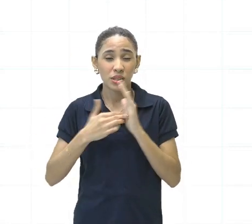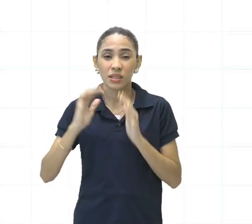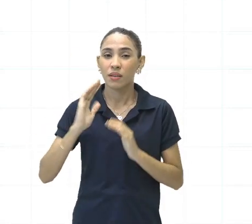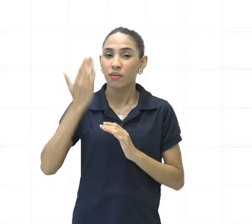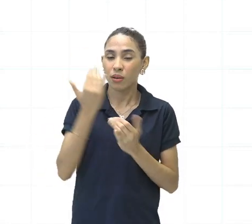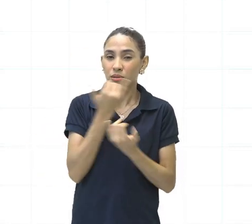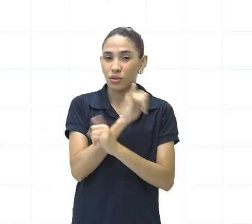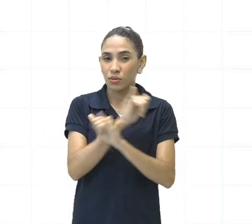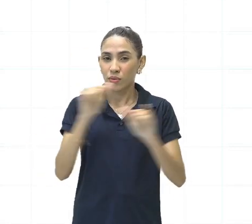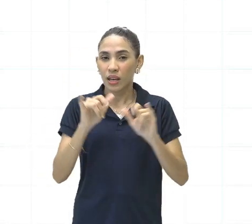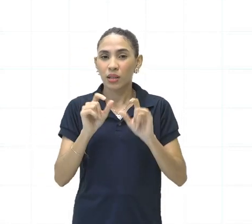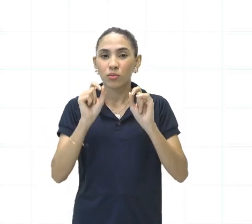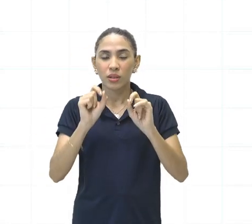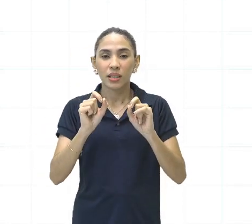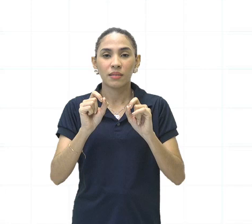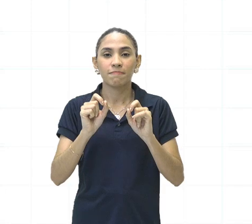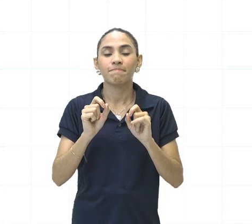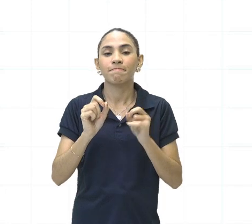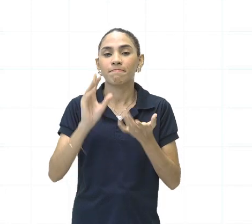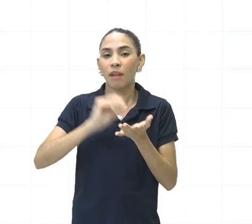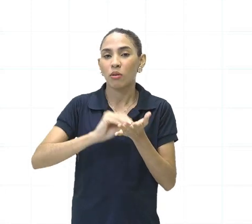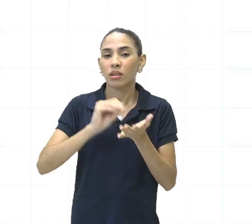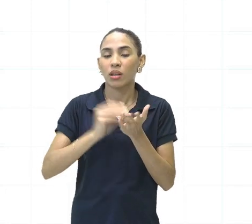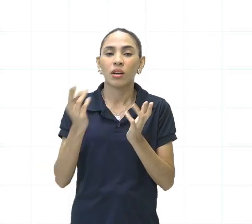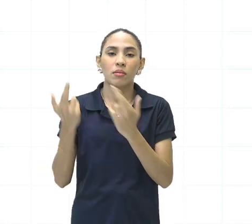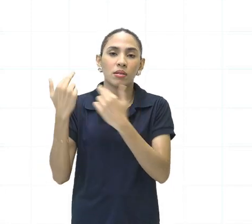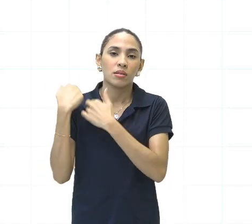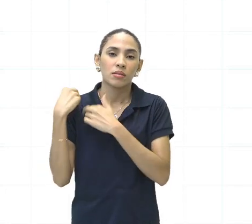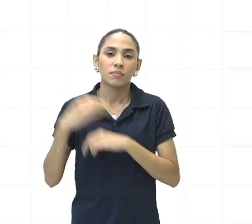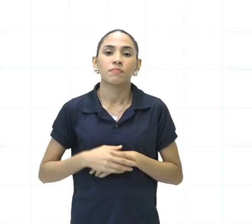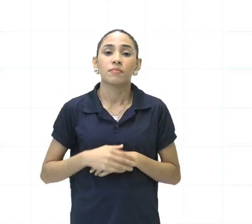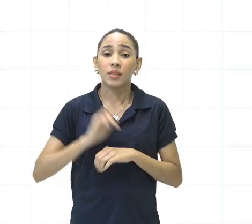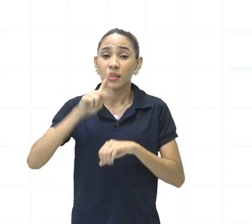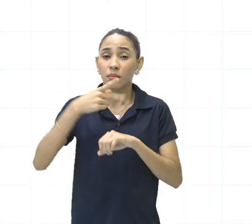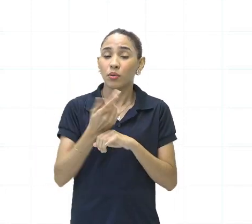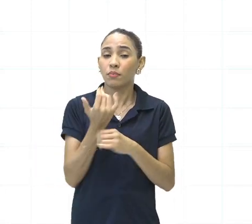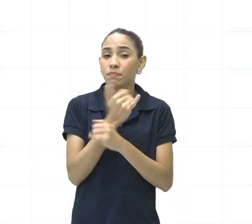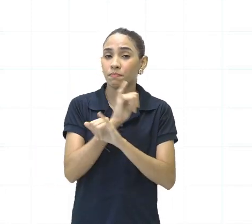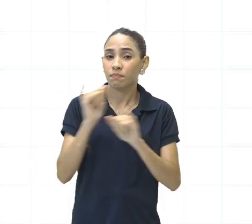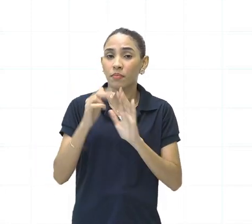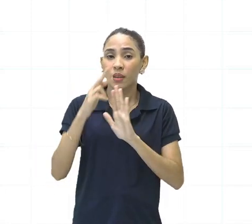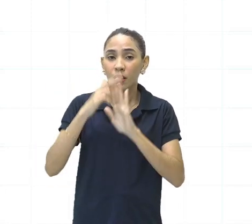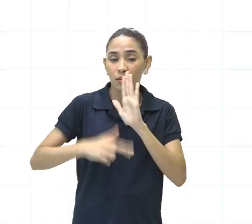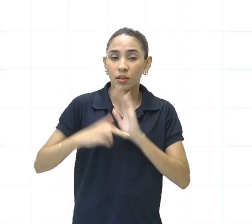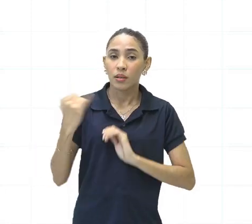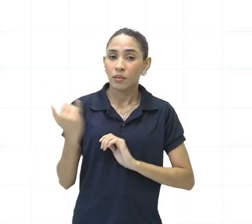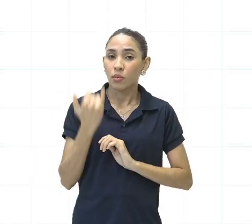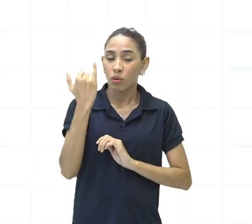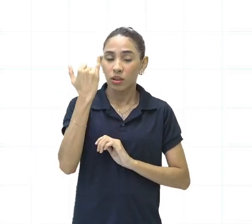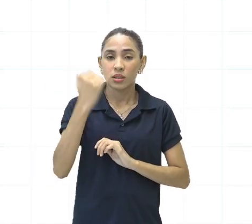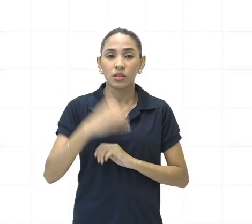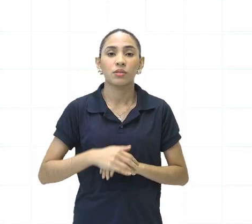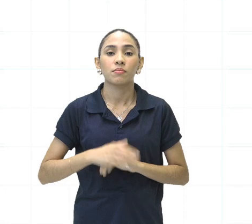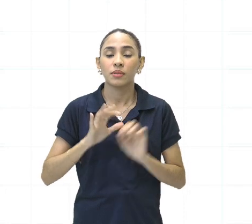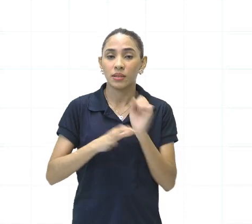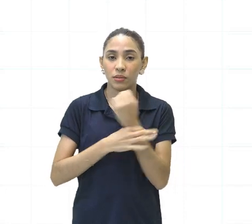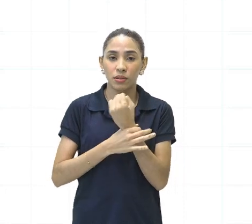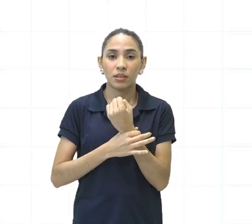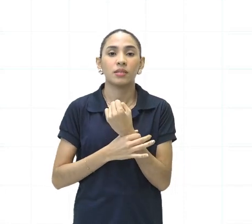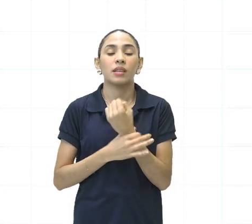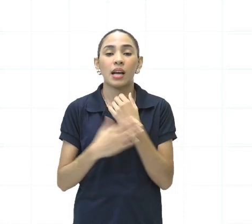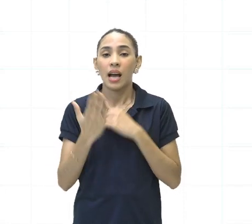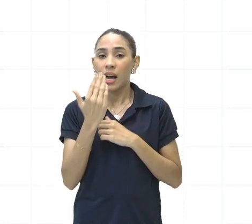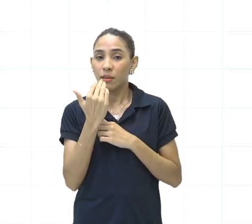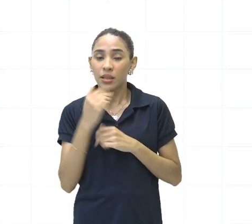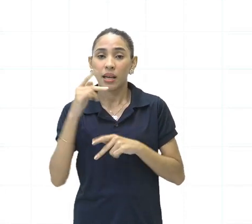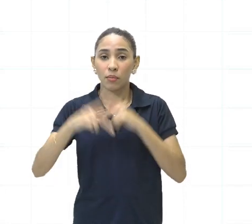sido divulgada de maneira irresponsável, justamente após a divulgação da regulamentação de 2 importantes programas para a segurança